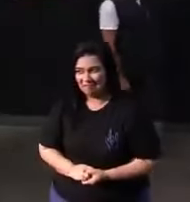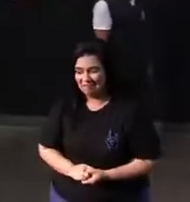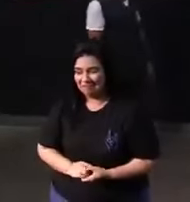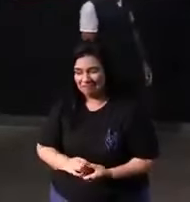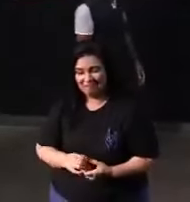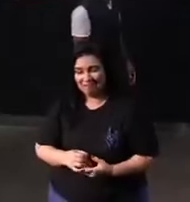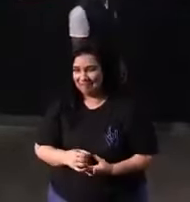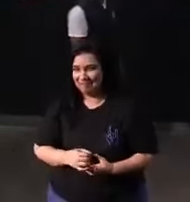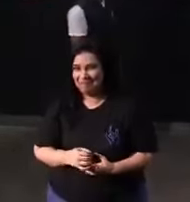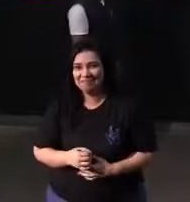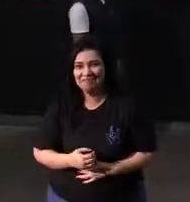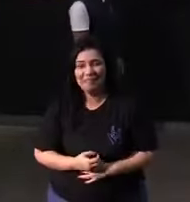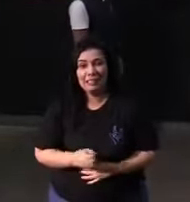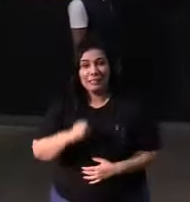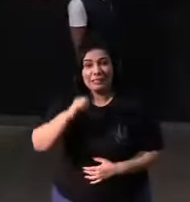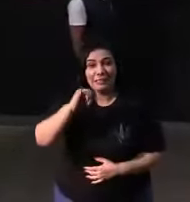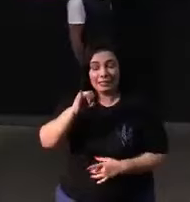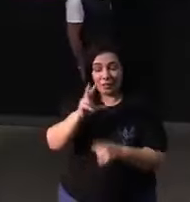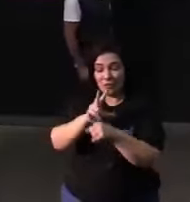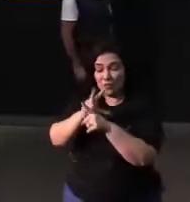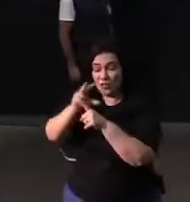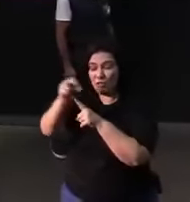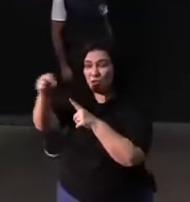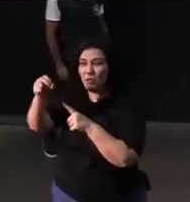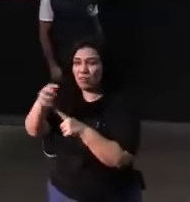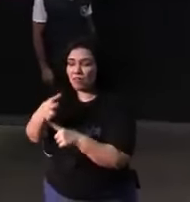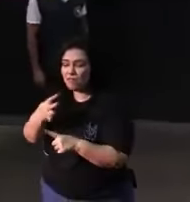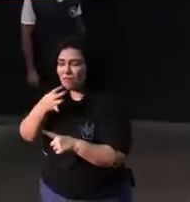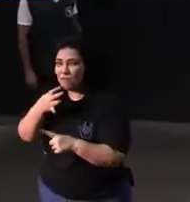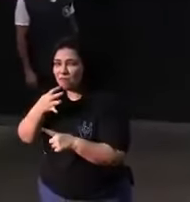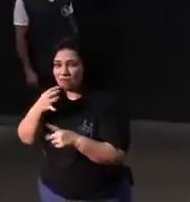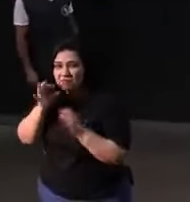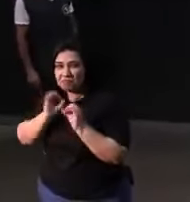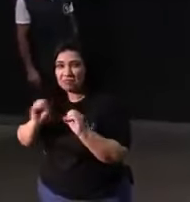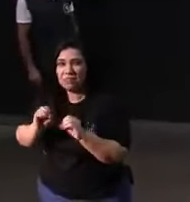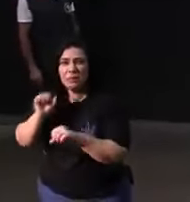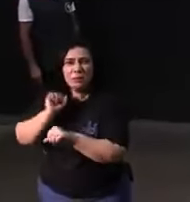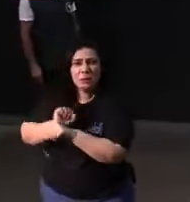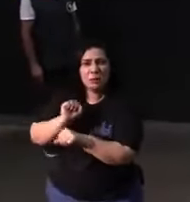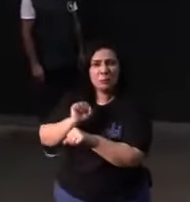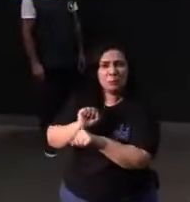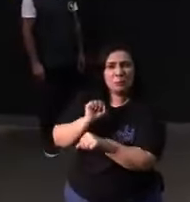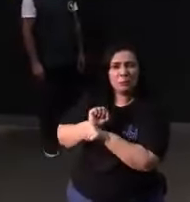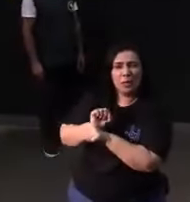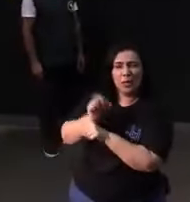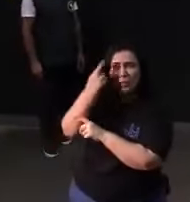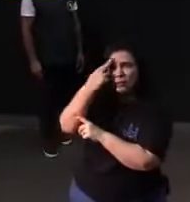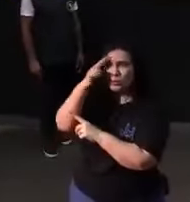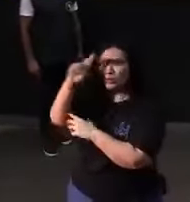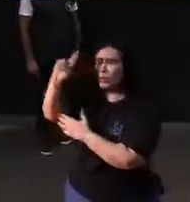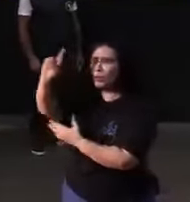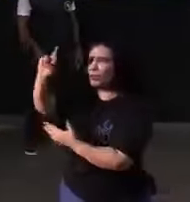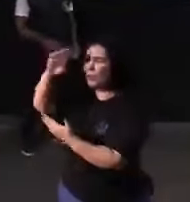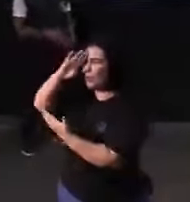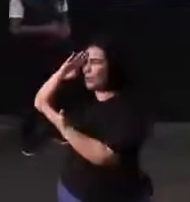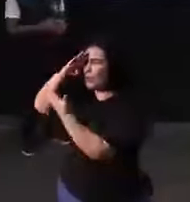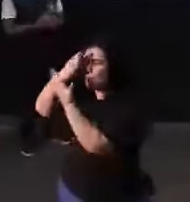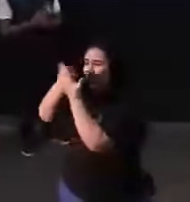consegues enxergar, espera no Senhor. Espera no Senhor, confia. E